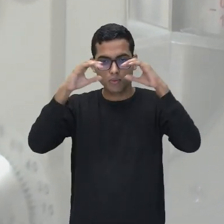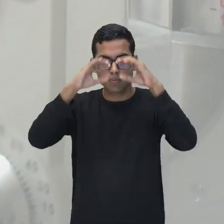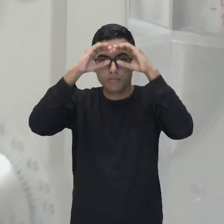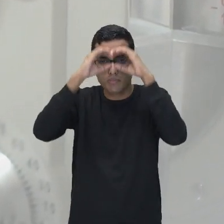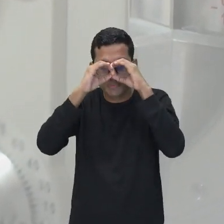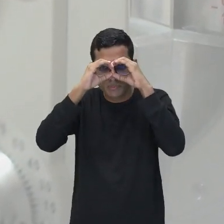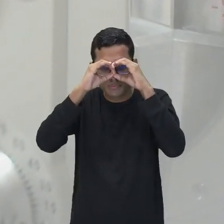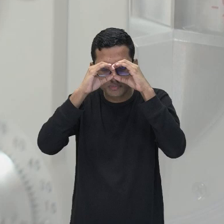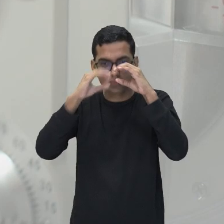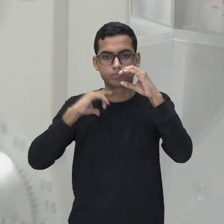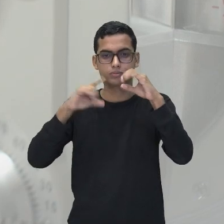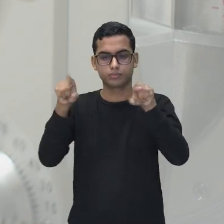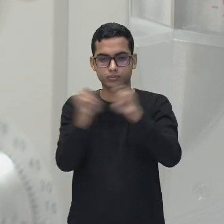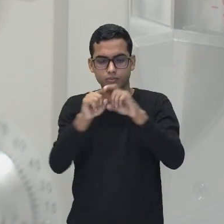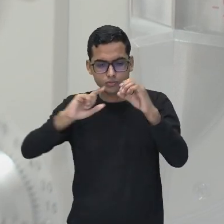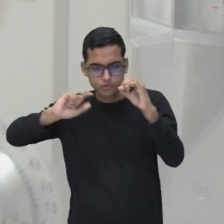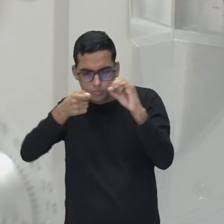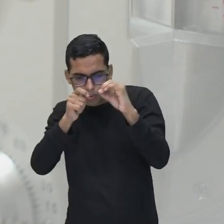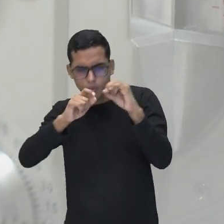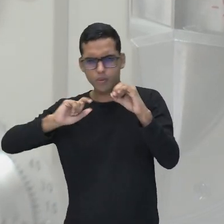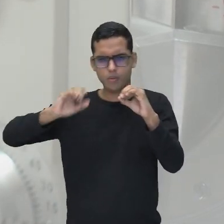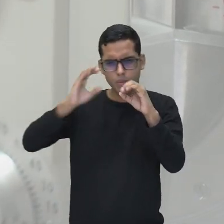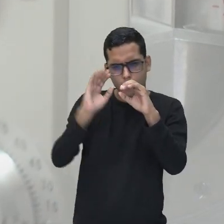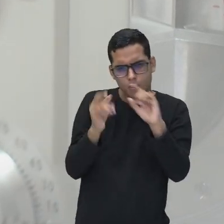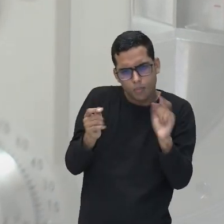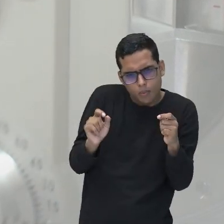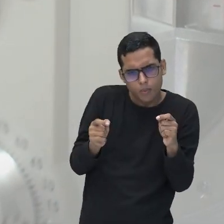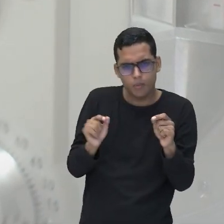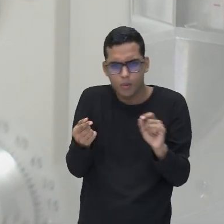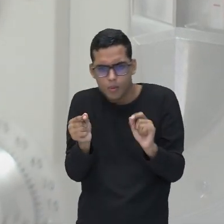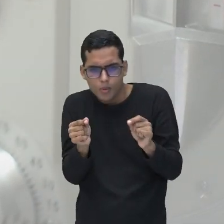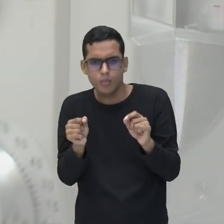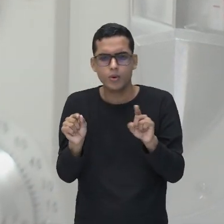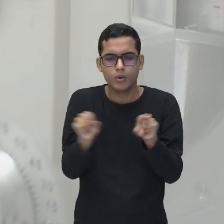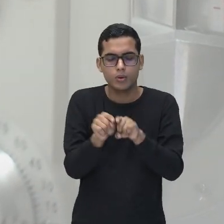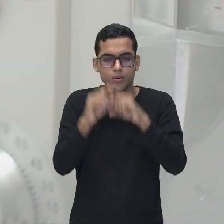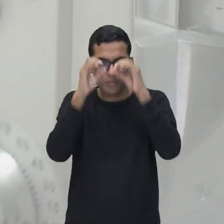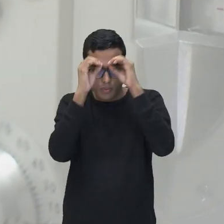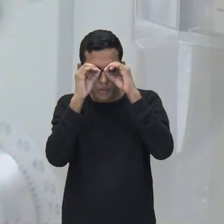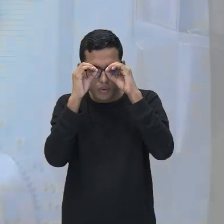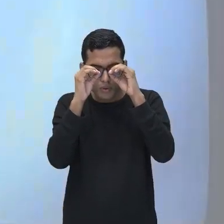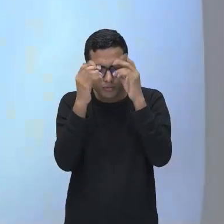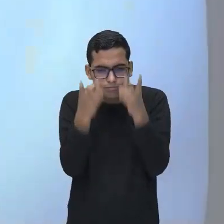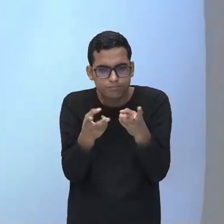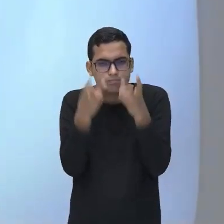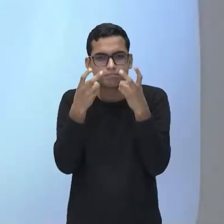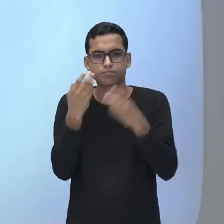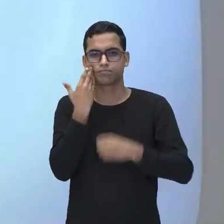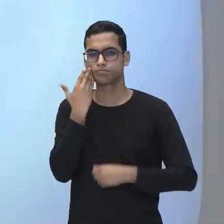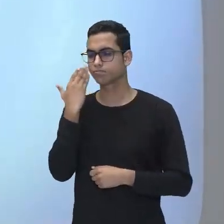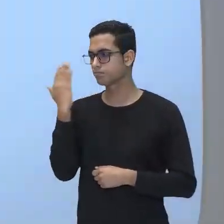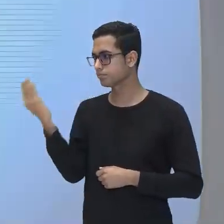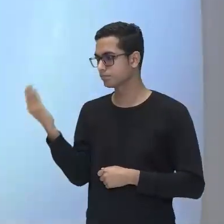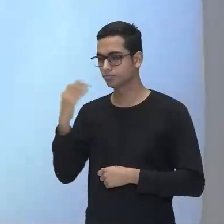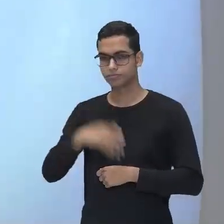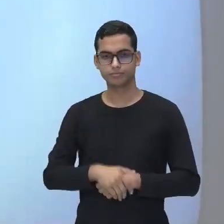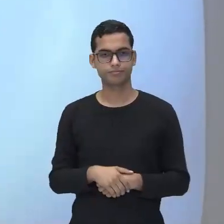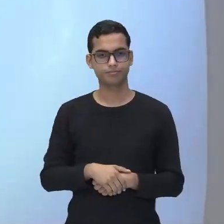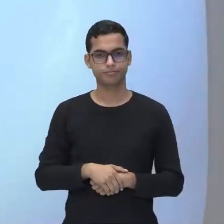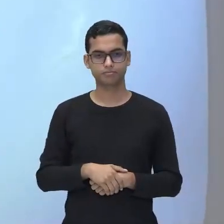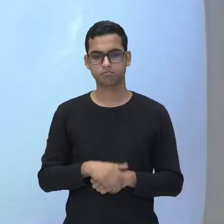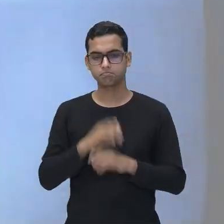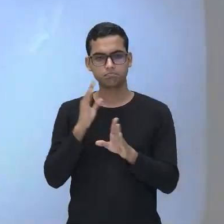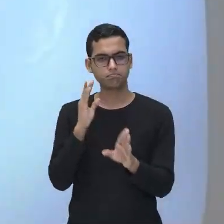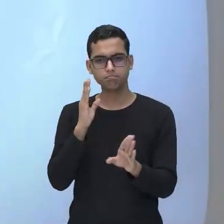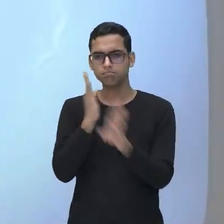lado. Fez girar parafusos de passo finíssimo e principiou o exame. Não encontrou